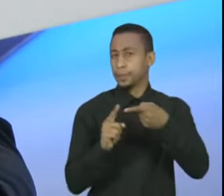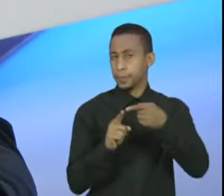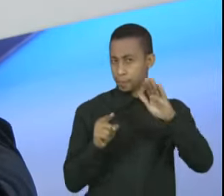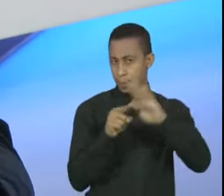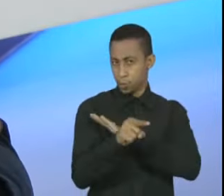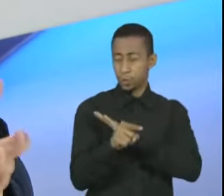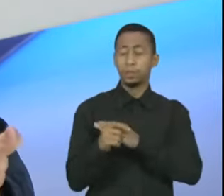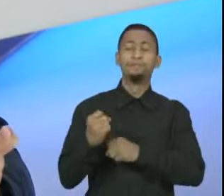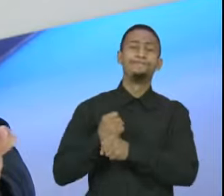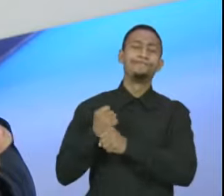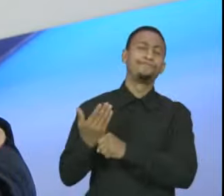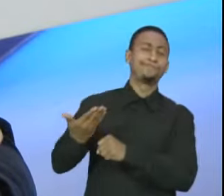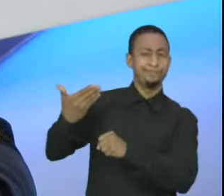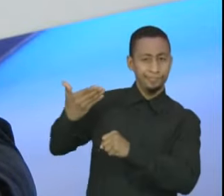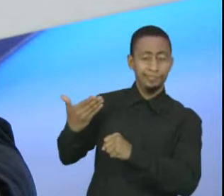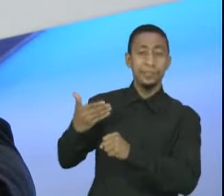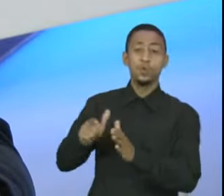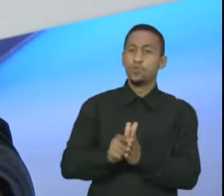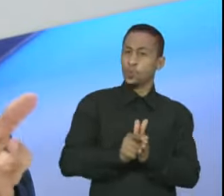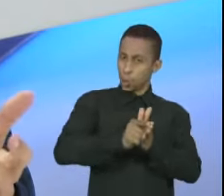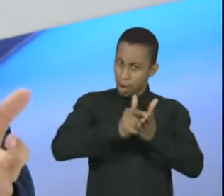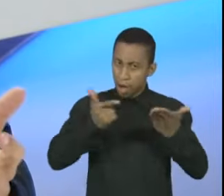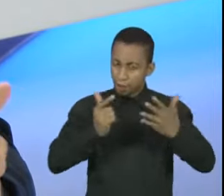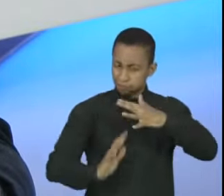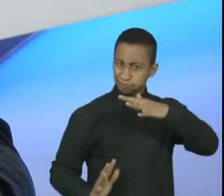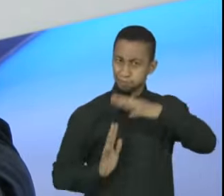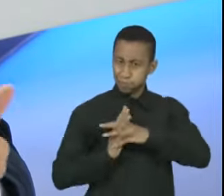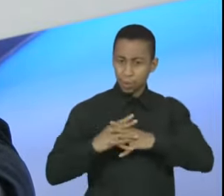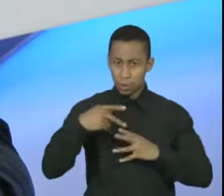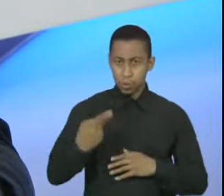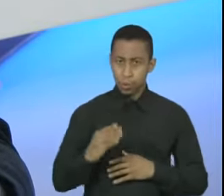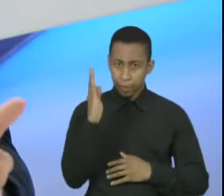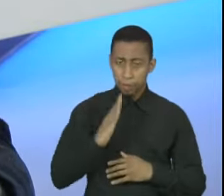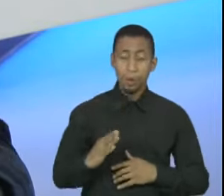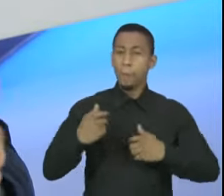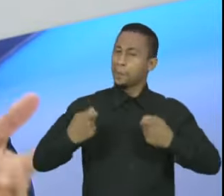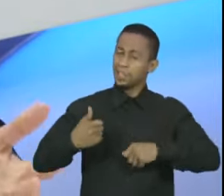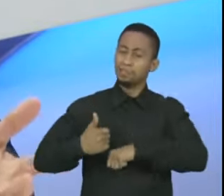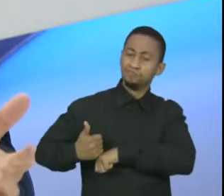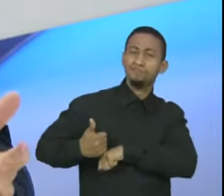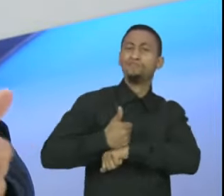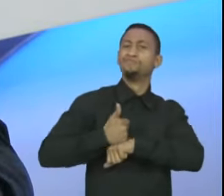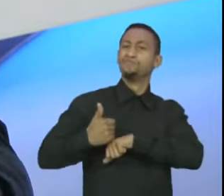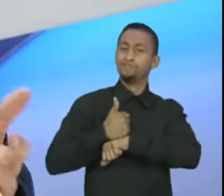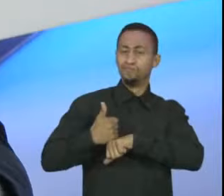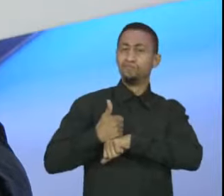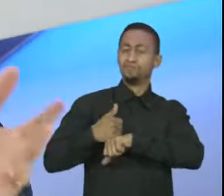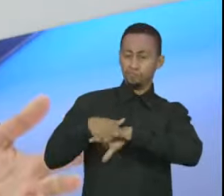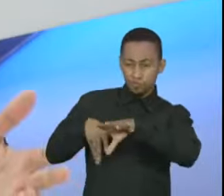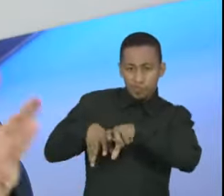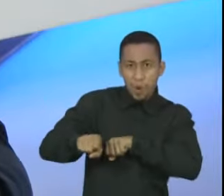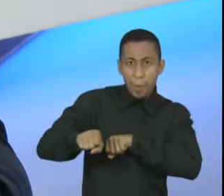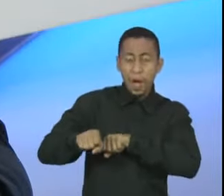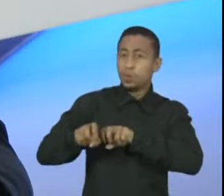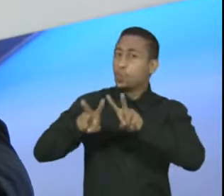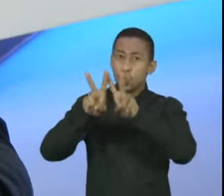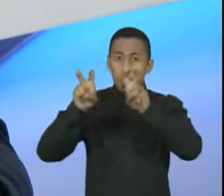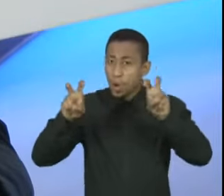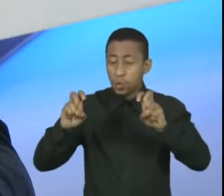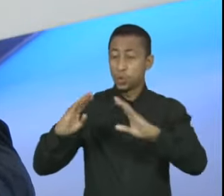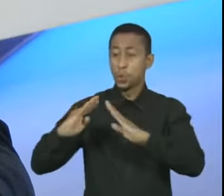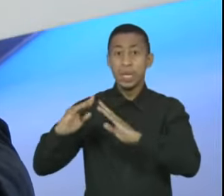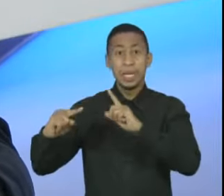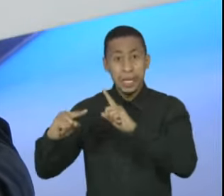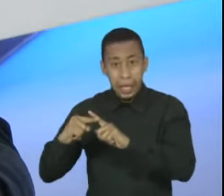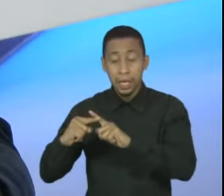anos atrás os grandes jornais brasileiros tinham se turistas jornalistas especializados em igreja era até o tripé igreja